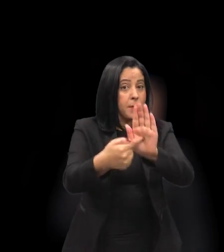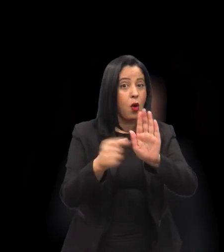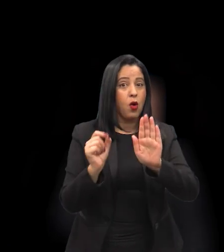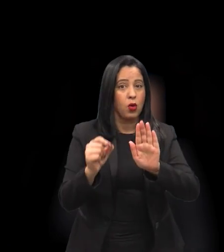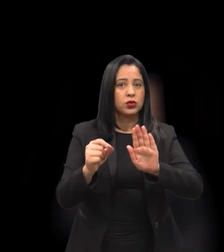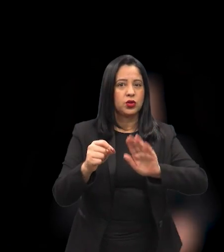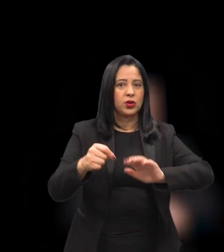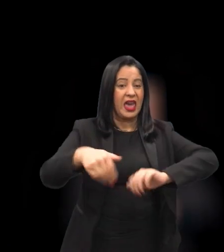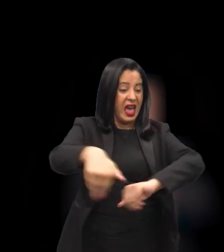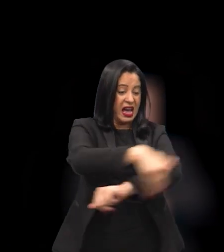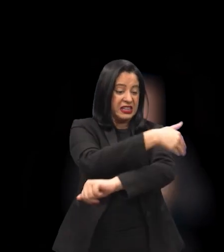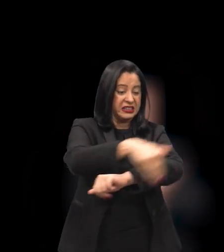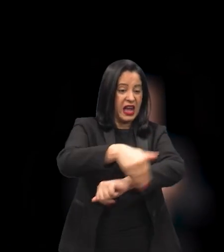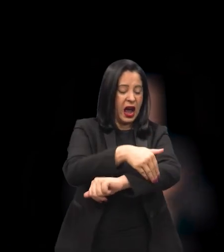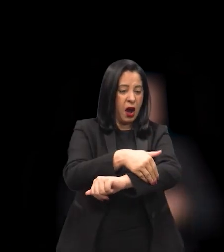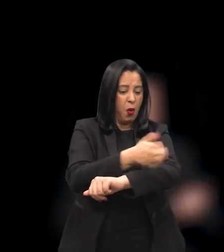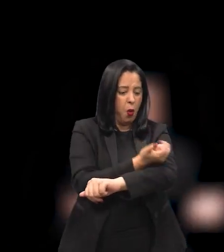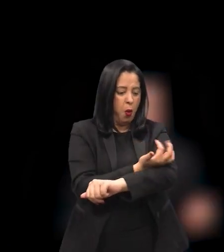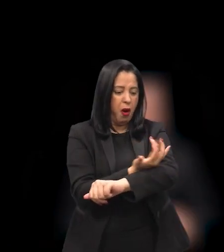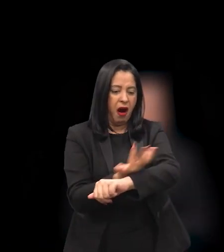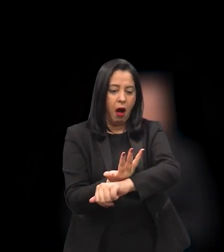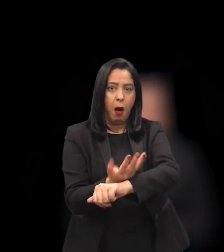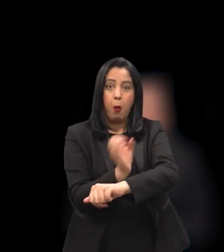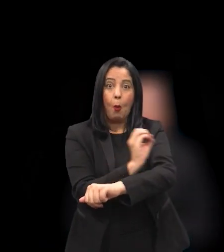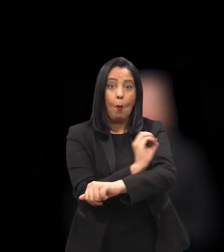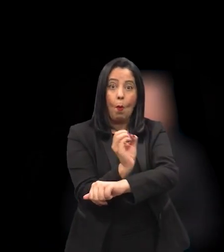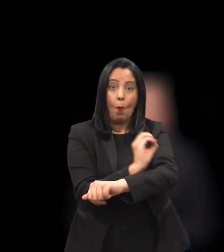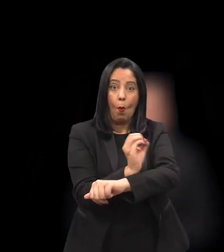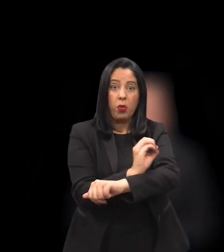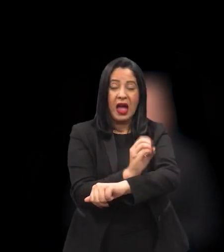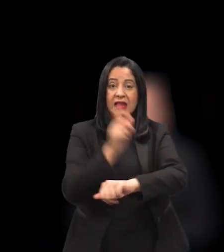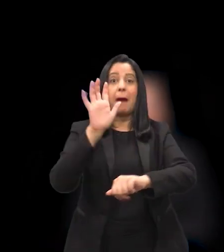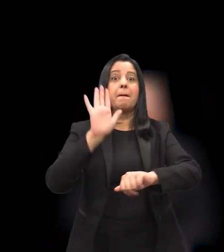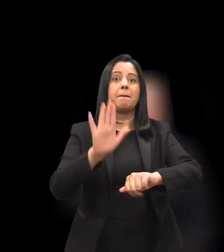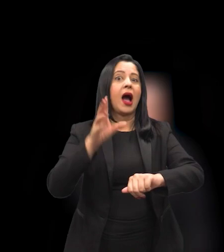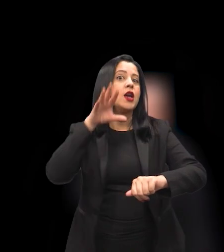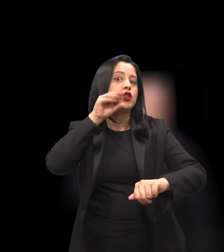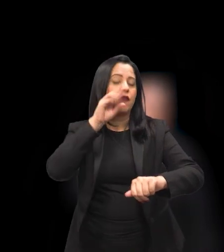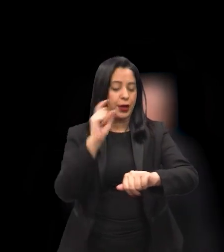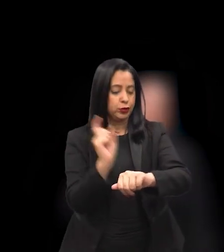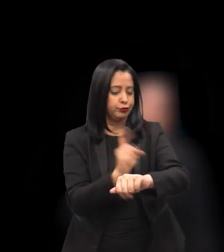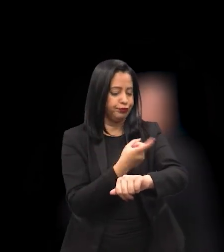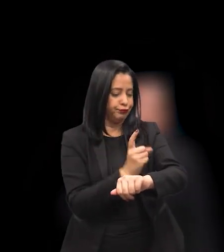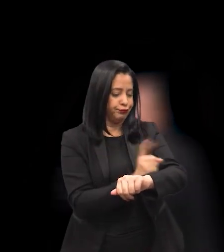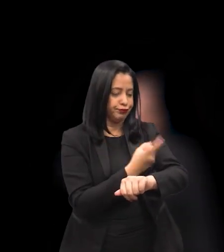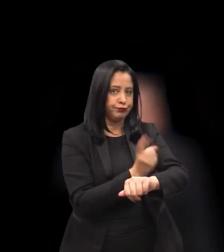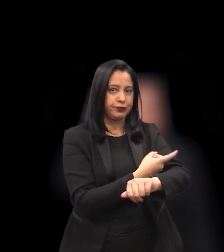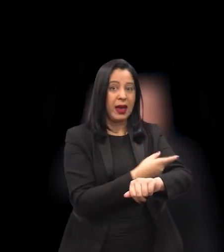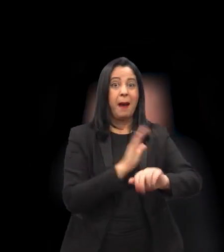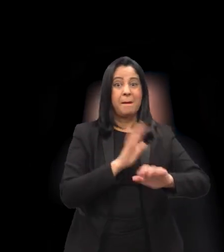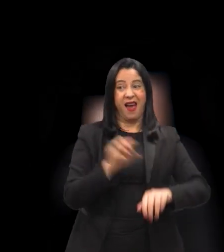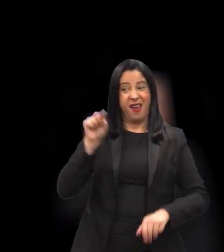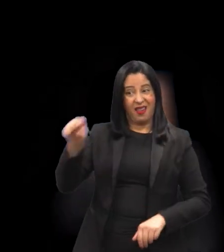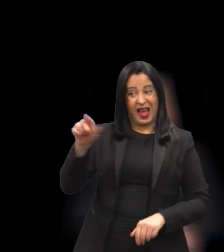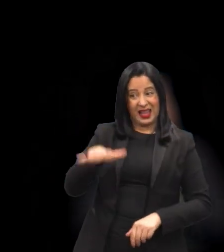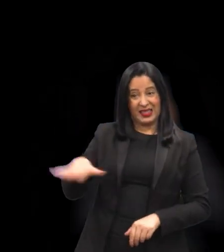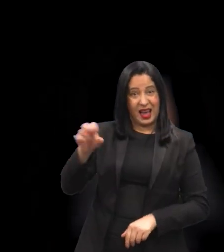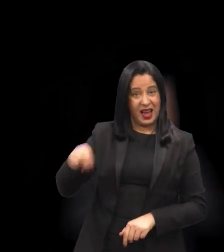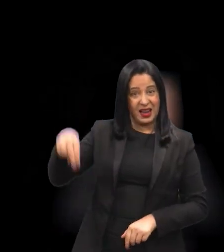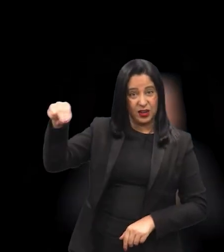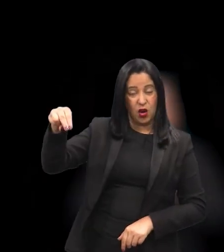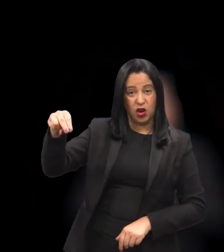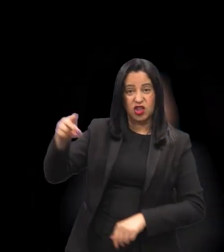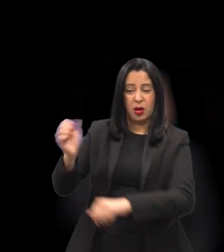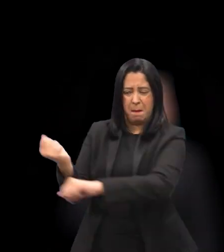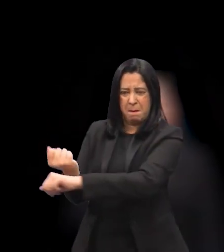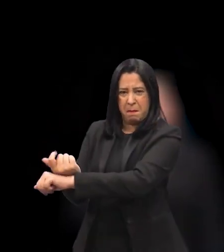a realização de capina na região central, onde não teria mato alto, e a falta do serviço em regiões com